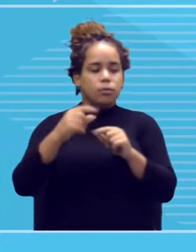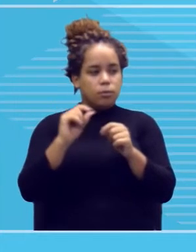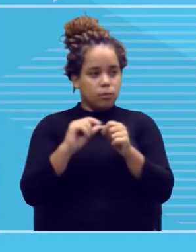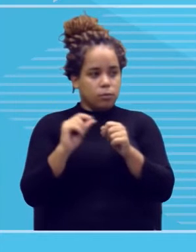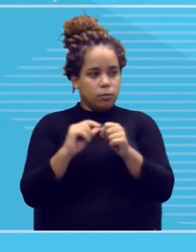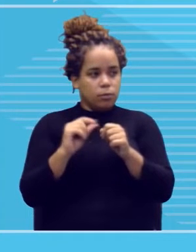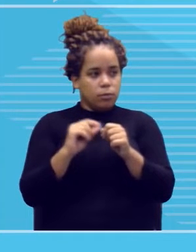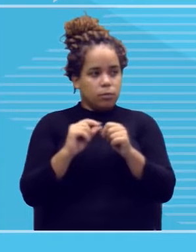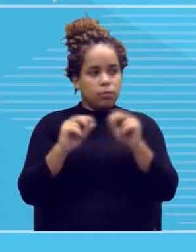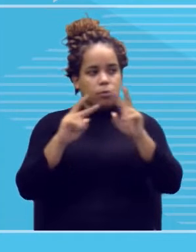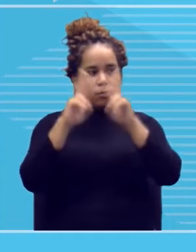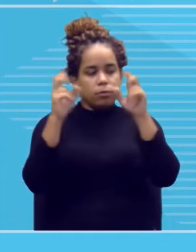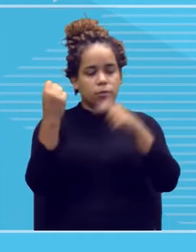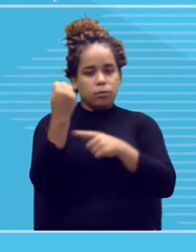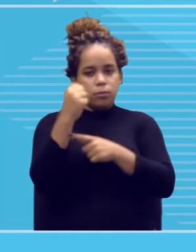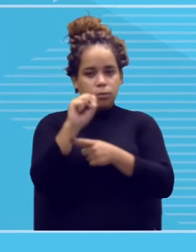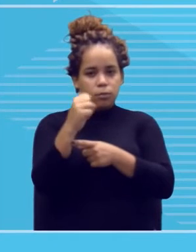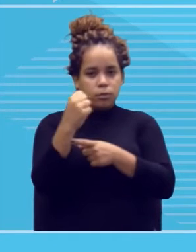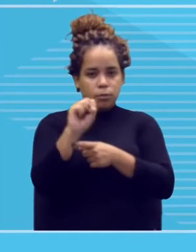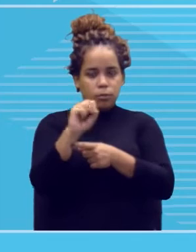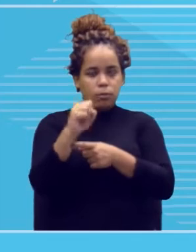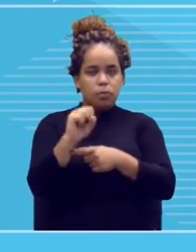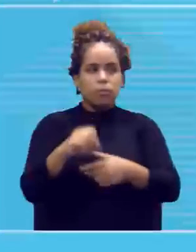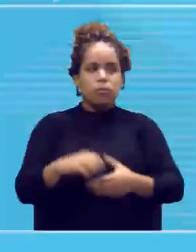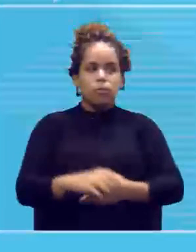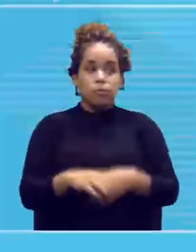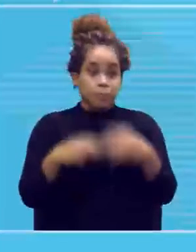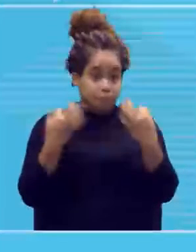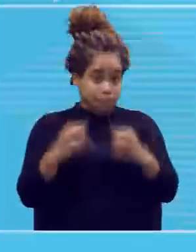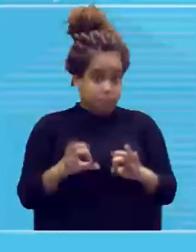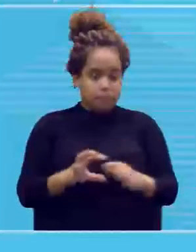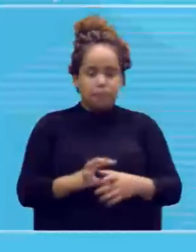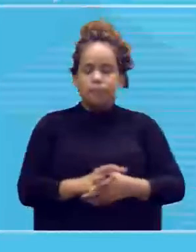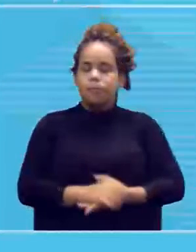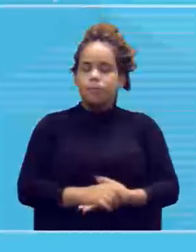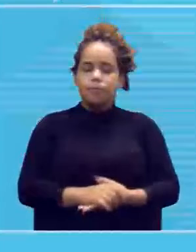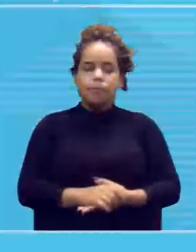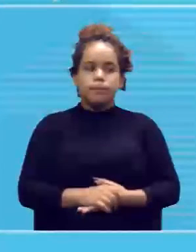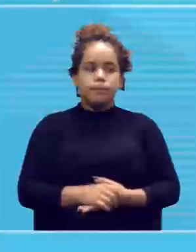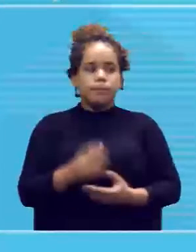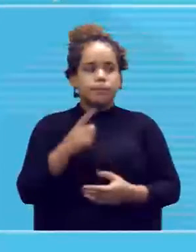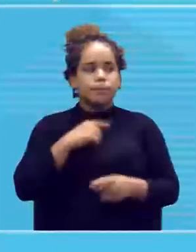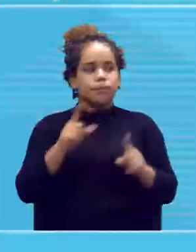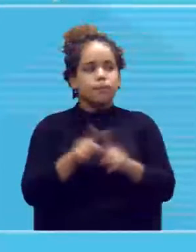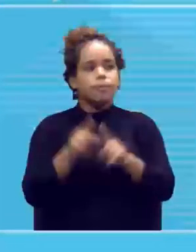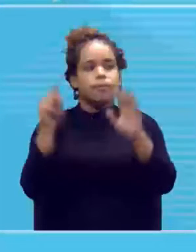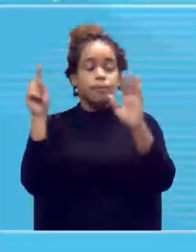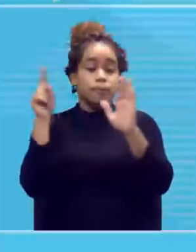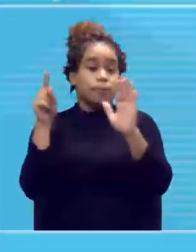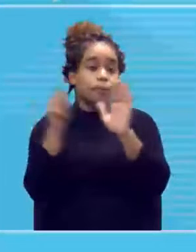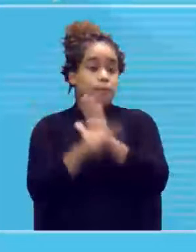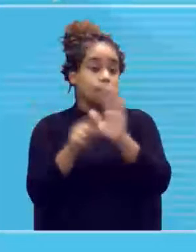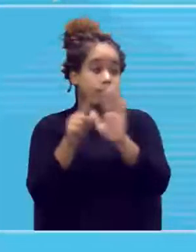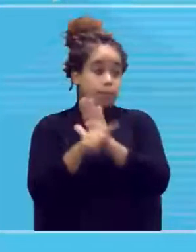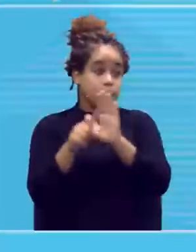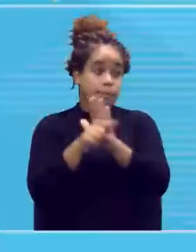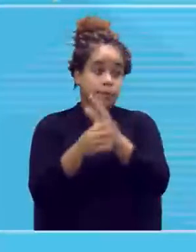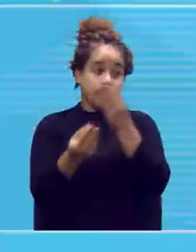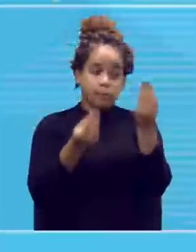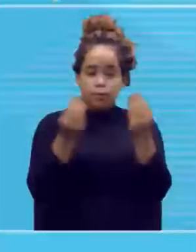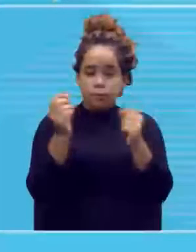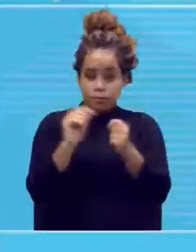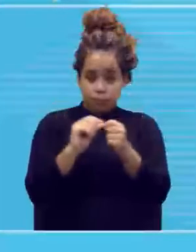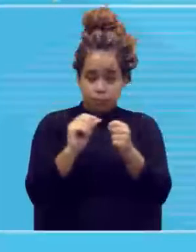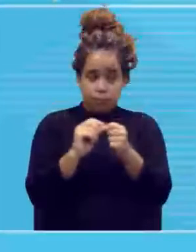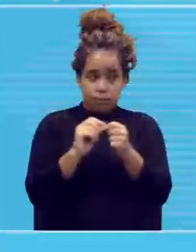está tratando da forma negativa show de bola professor e na interrogativa como é que faz para fazer pergunta